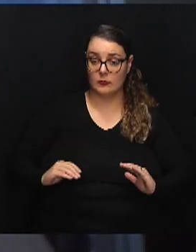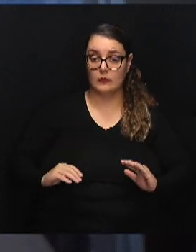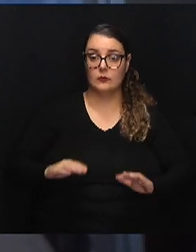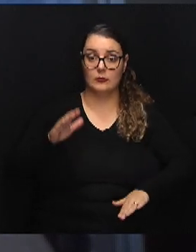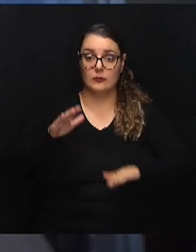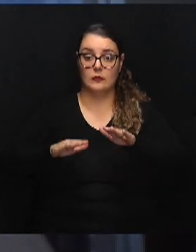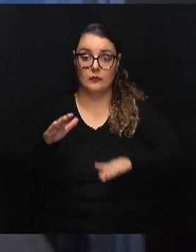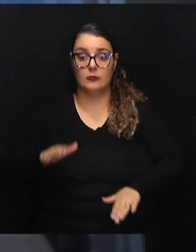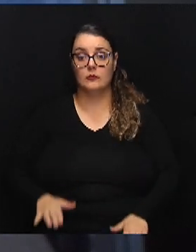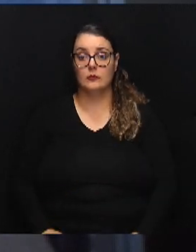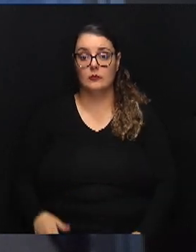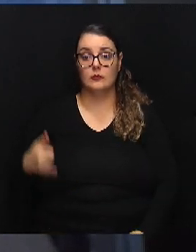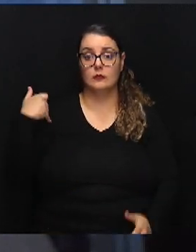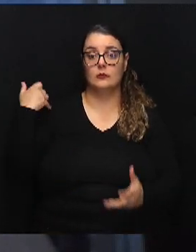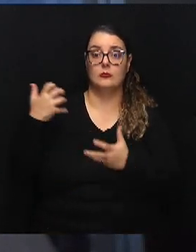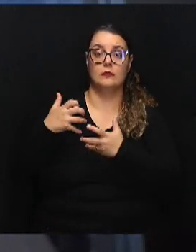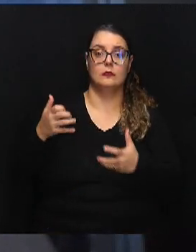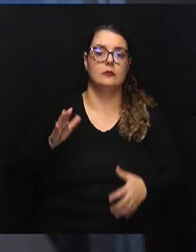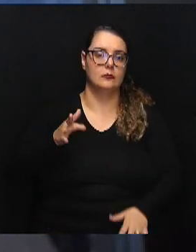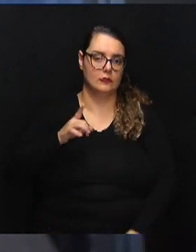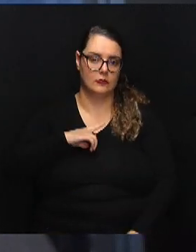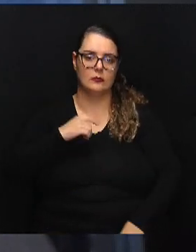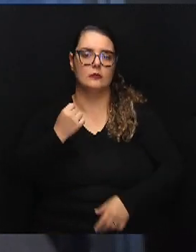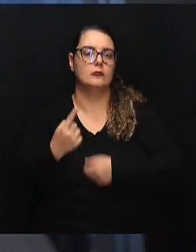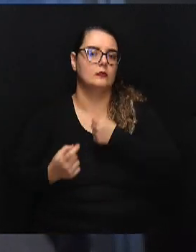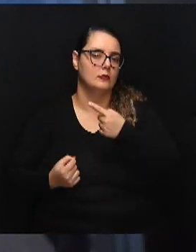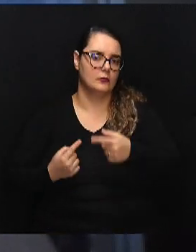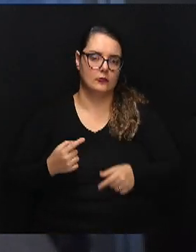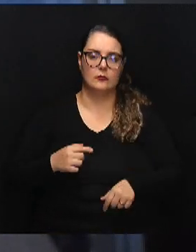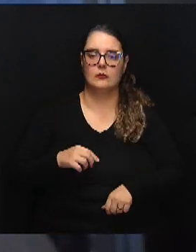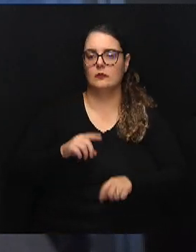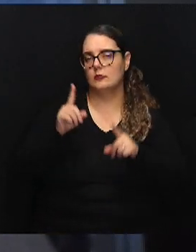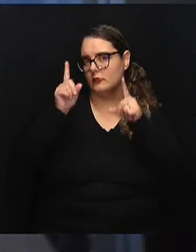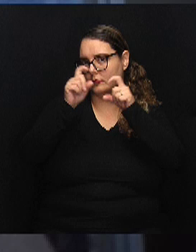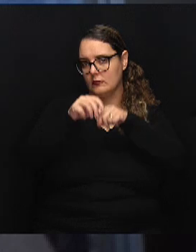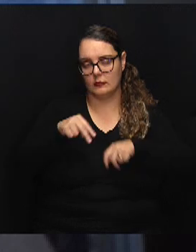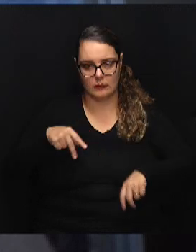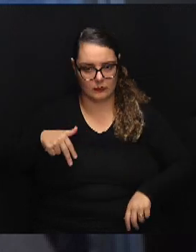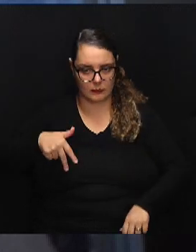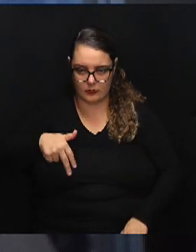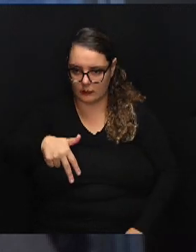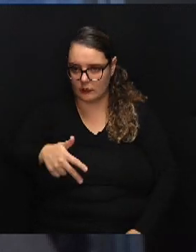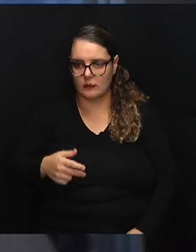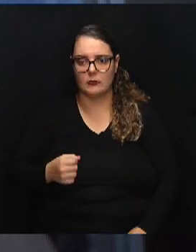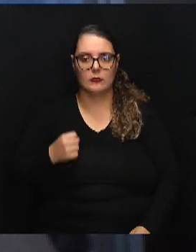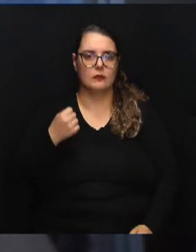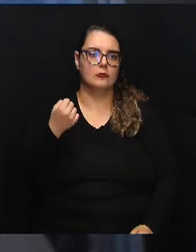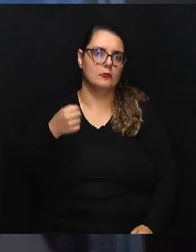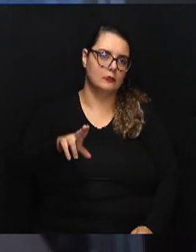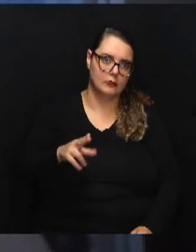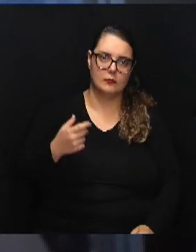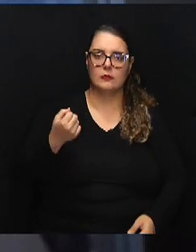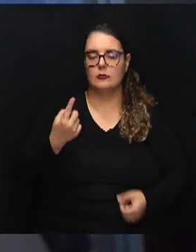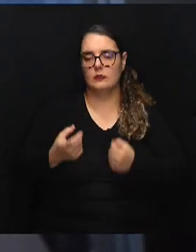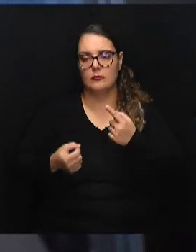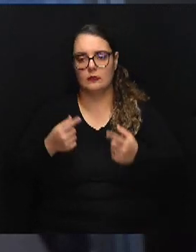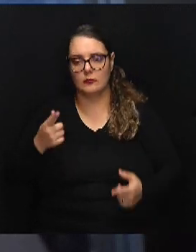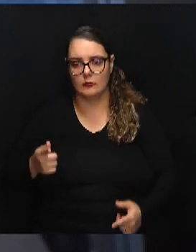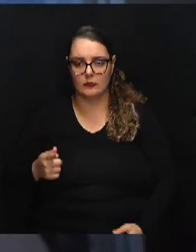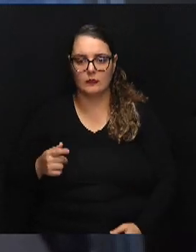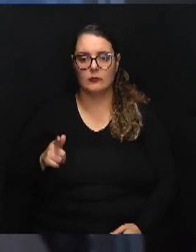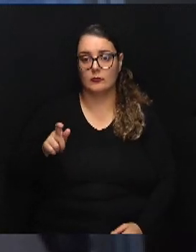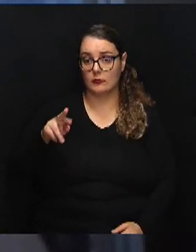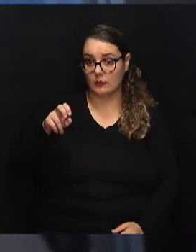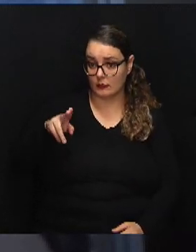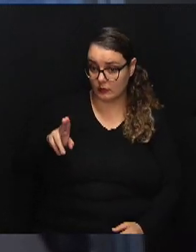o paciente idoso, que já tem alguma dificuldade motora, ou que já tem algum grau de demência, então,